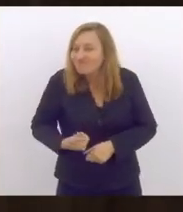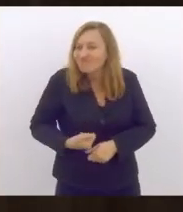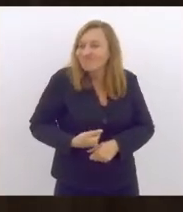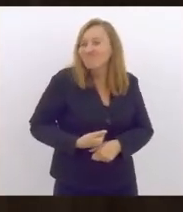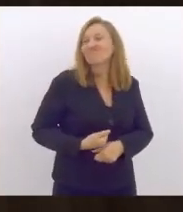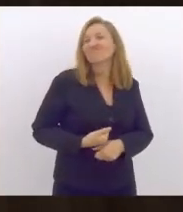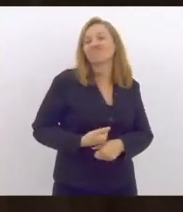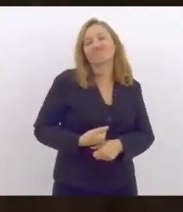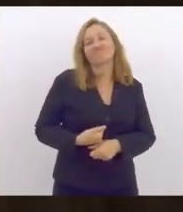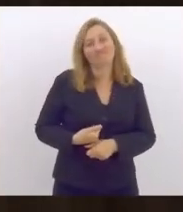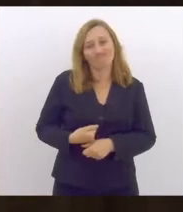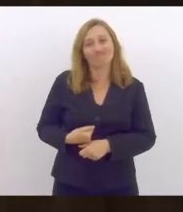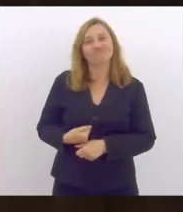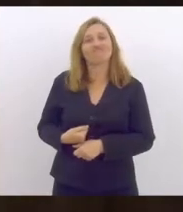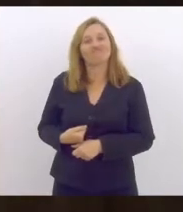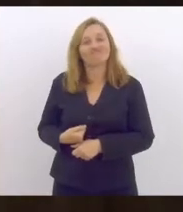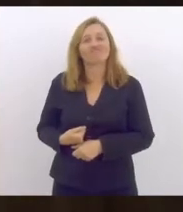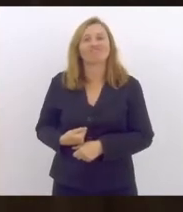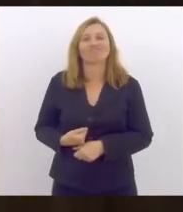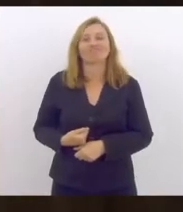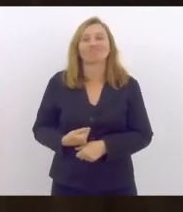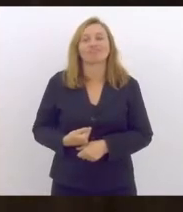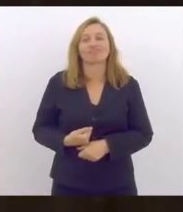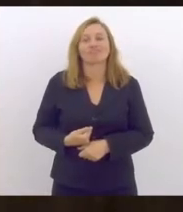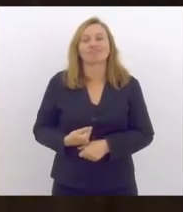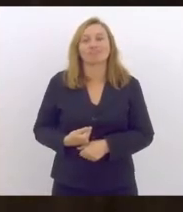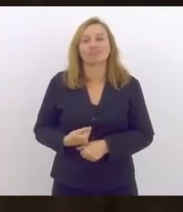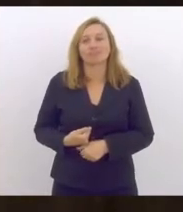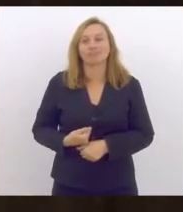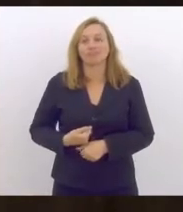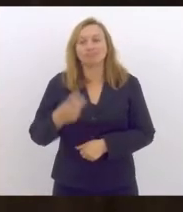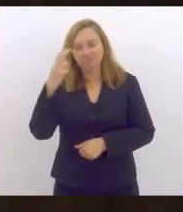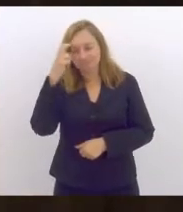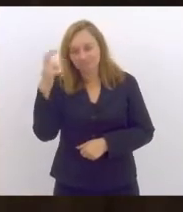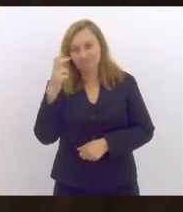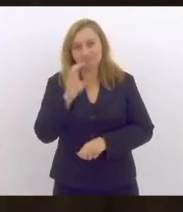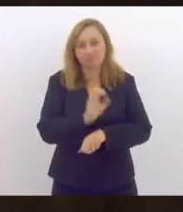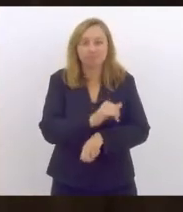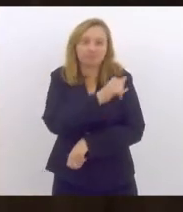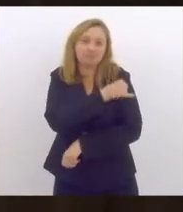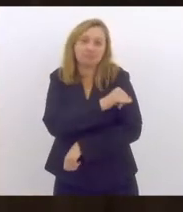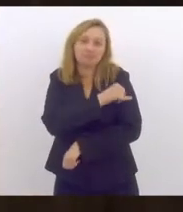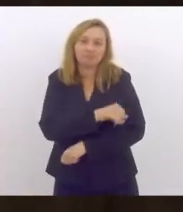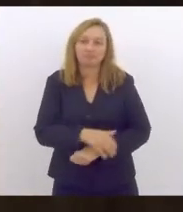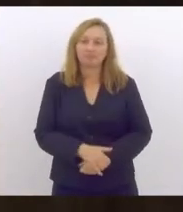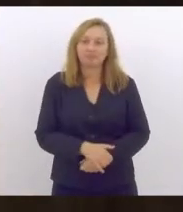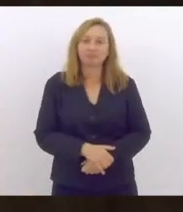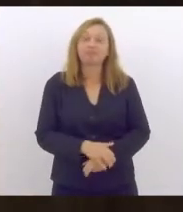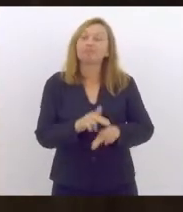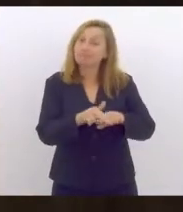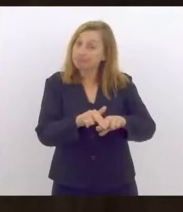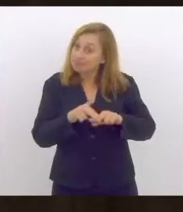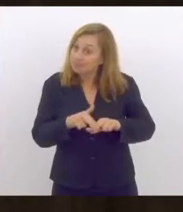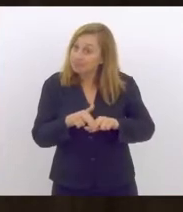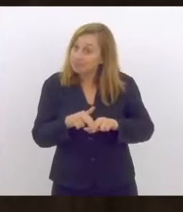sua contribuição para a cultura do Estado do Rio de Janeiro. Portanto, o parecer